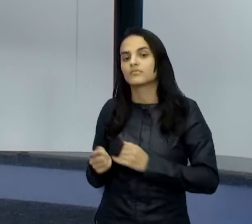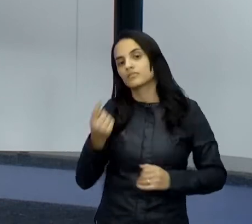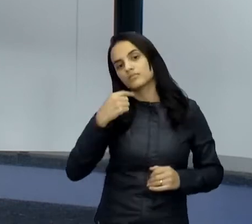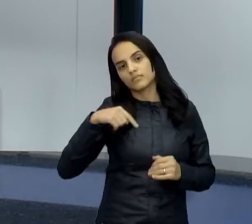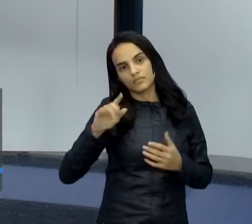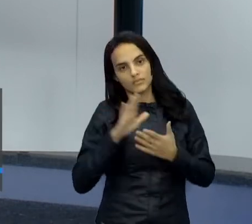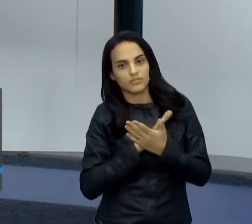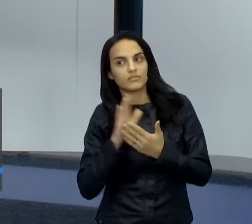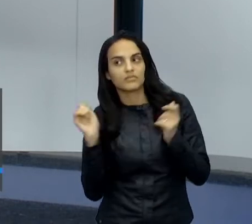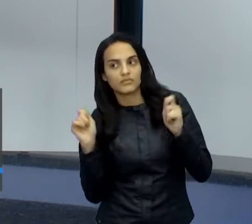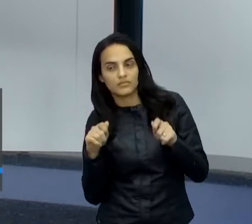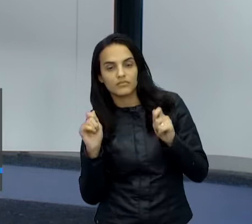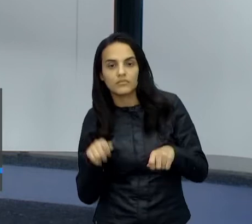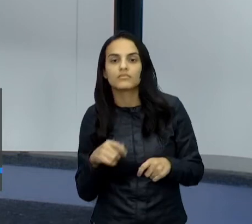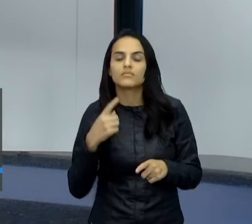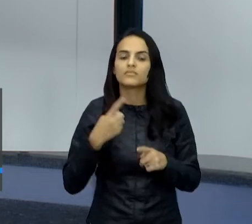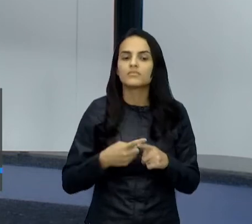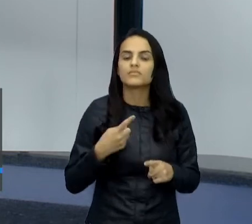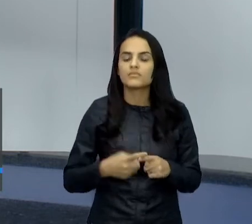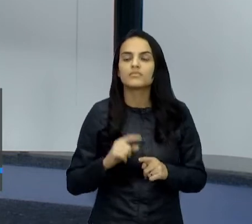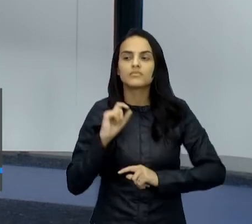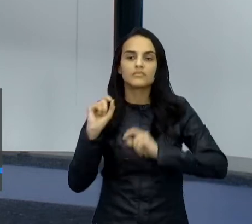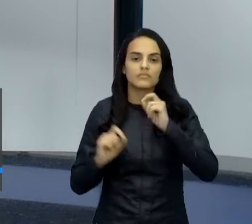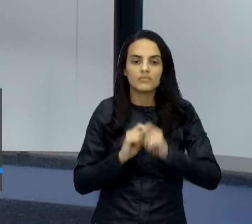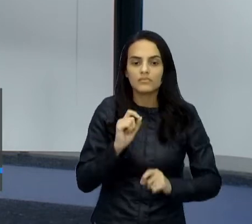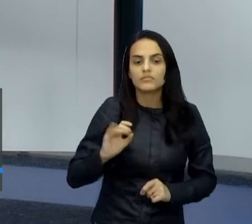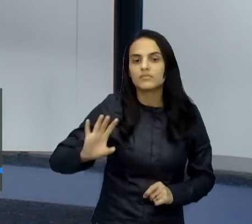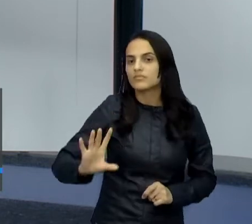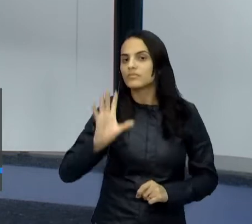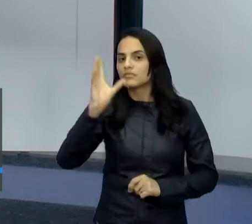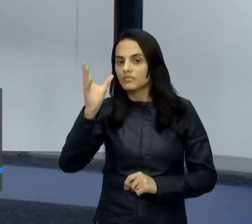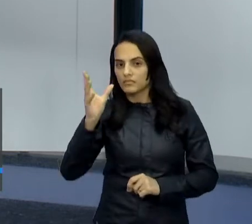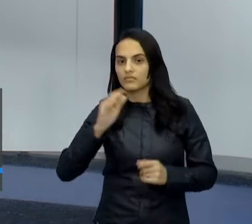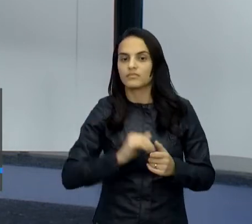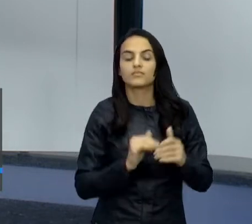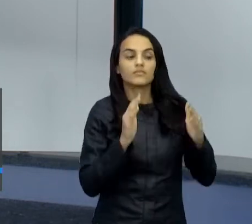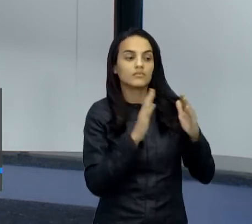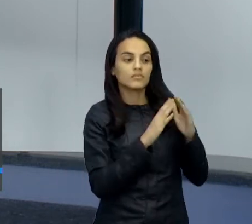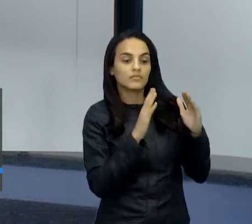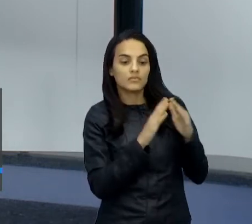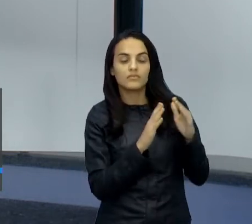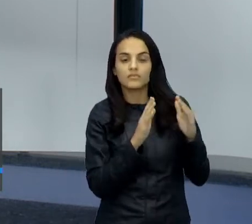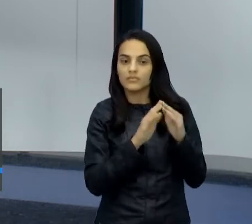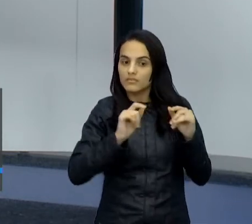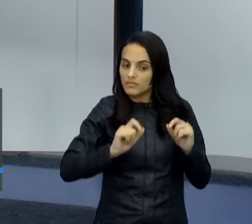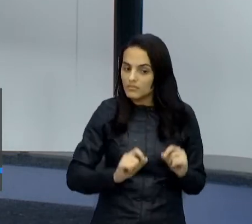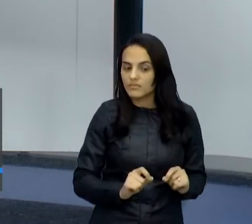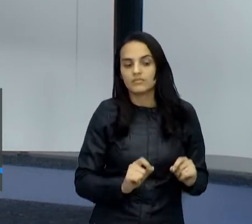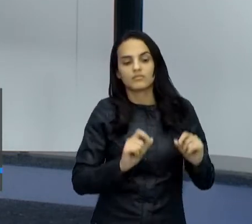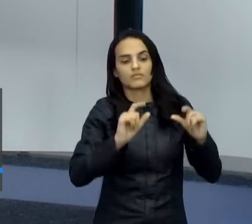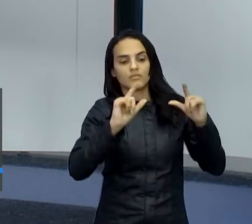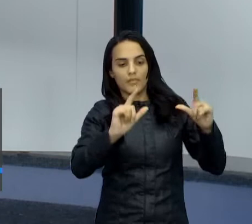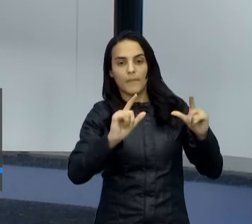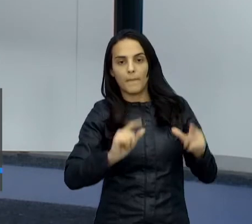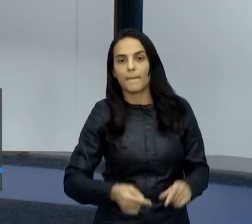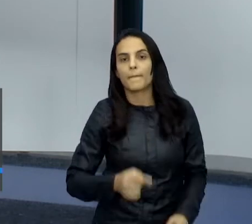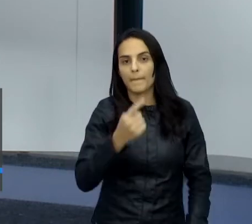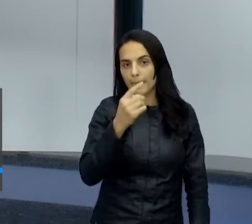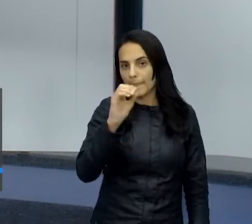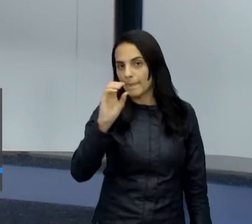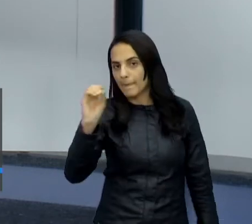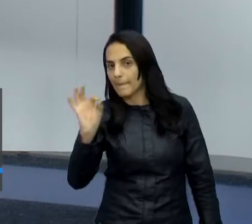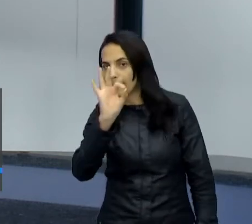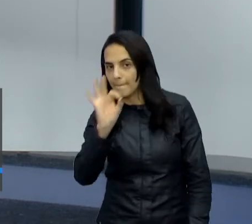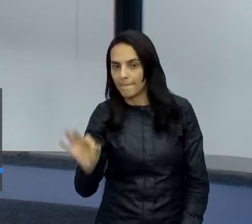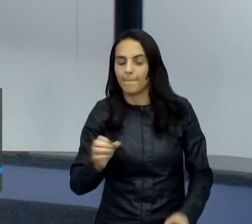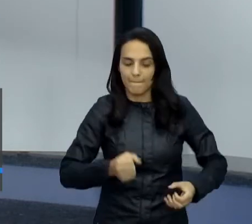levantar algumas hipóteses. Por que será, o que será que aconteceu nesta casa para ter este aumento de 100% aí